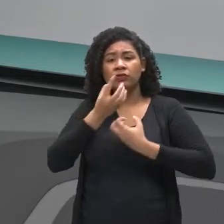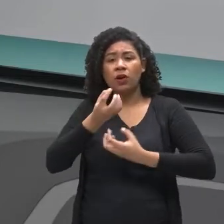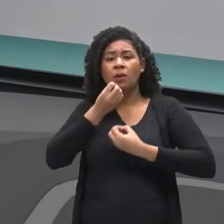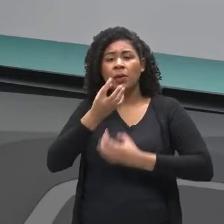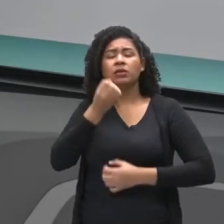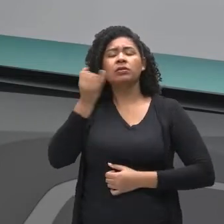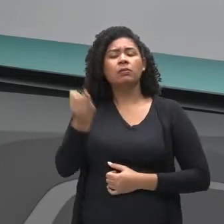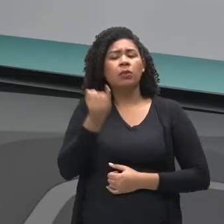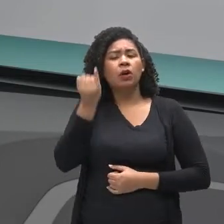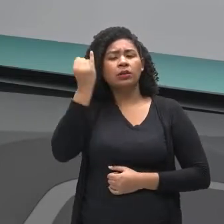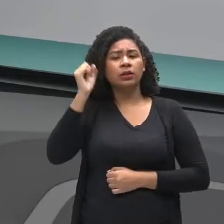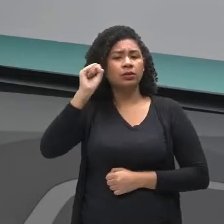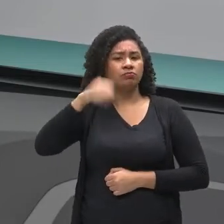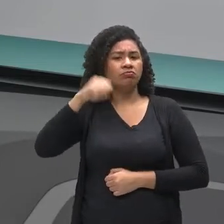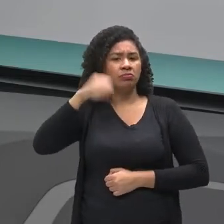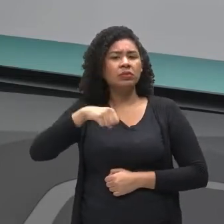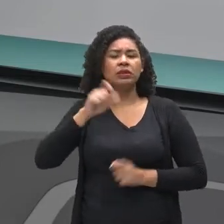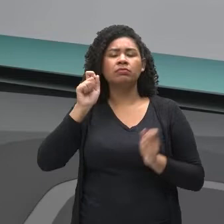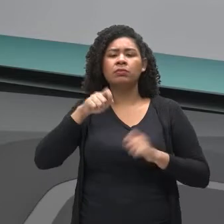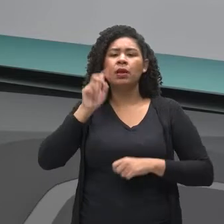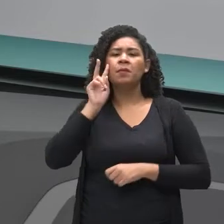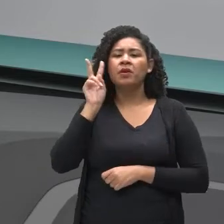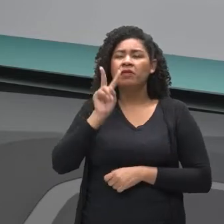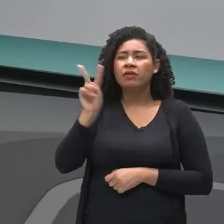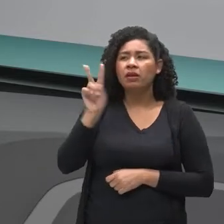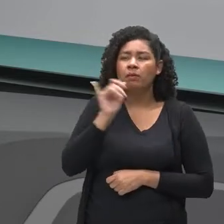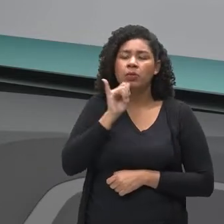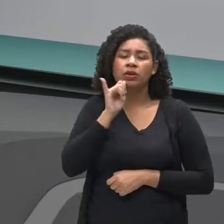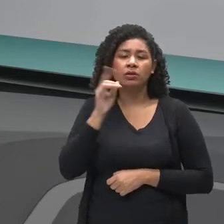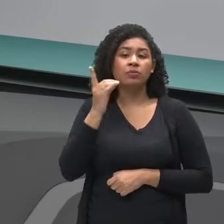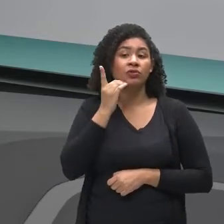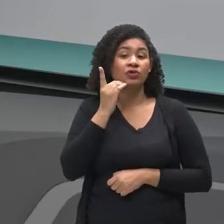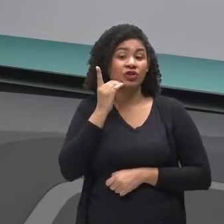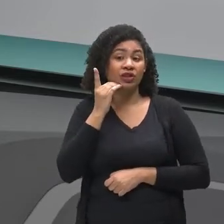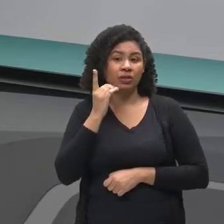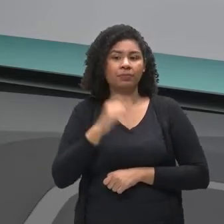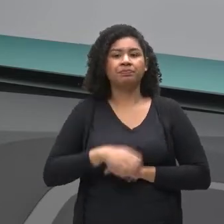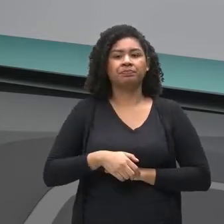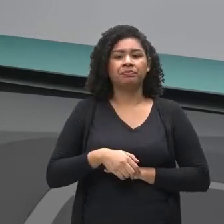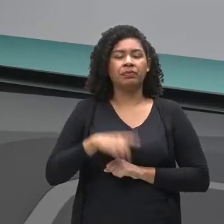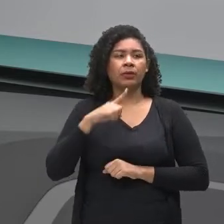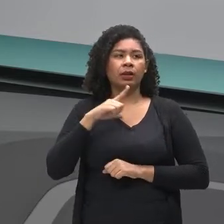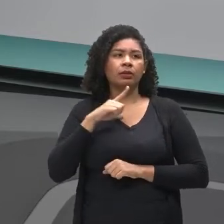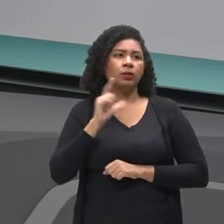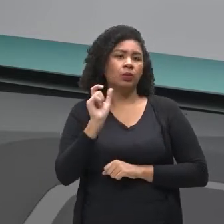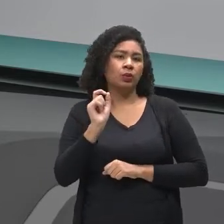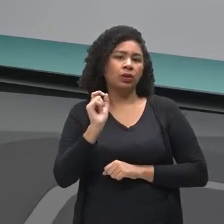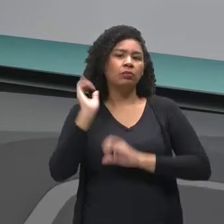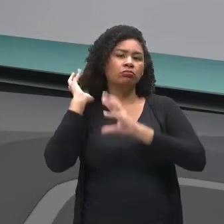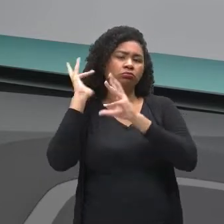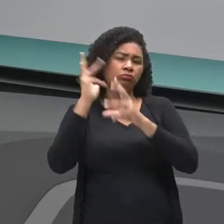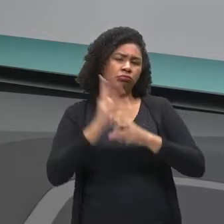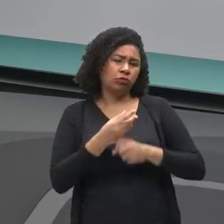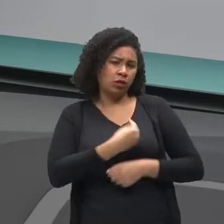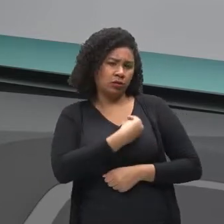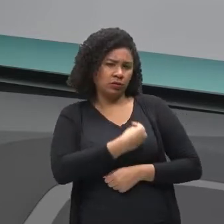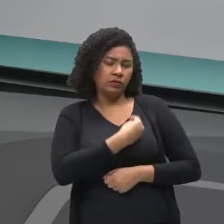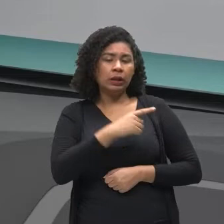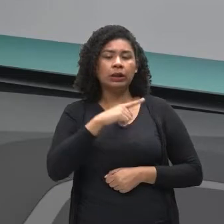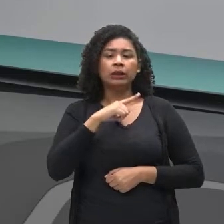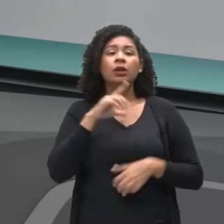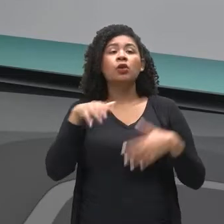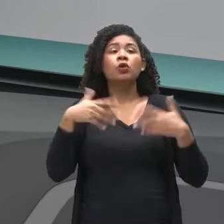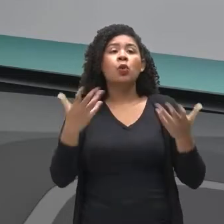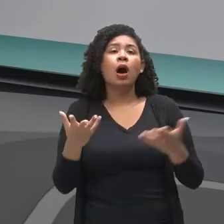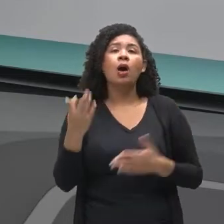importante. Você olha ali, por exemplo, numa data, pergunta numa biografia, qual foi a data de nascimento do